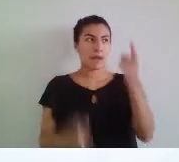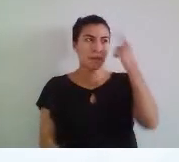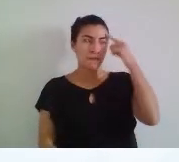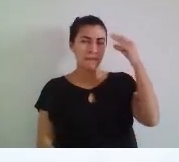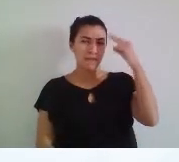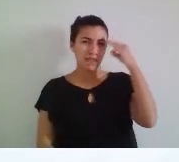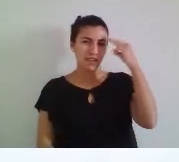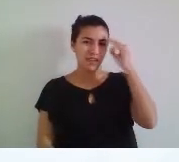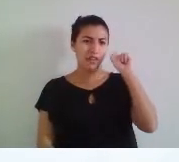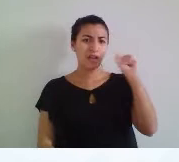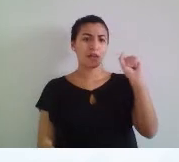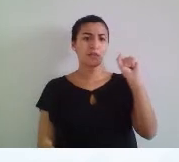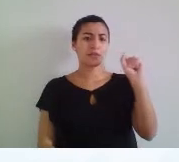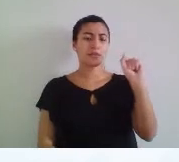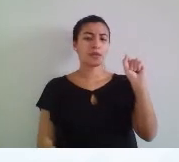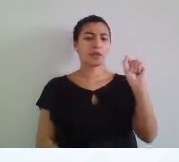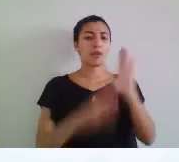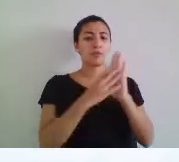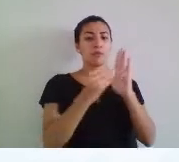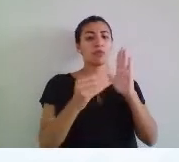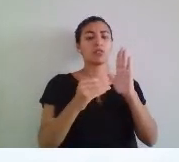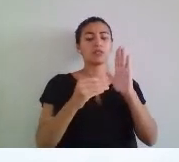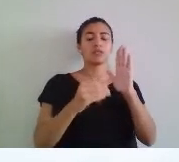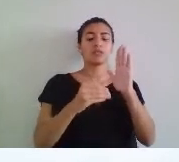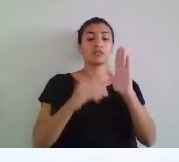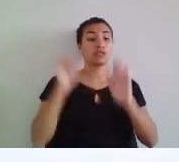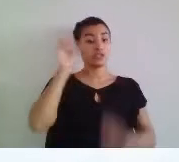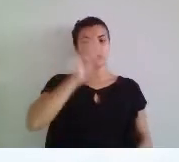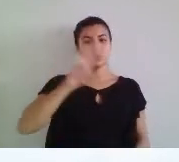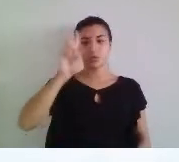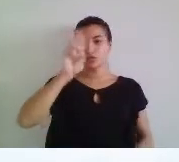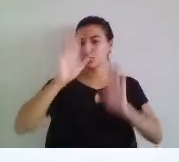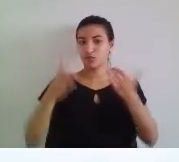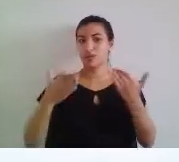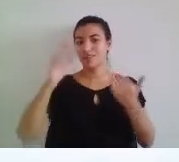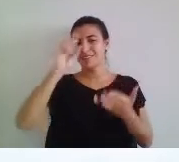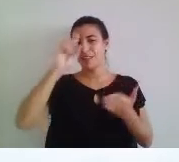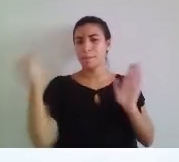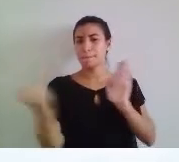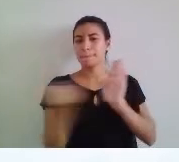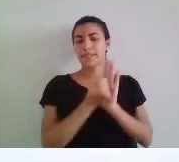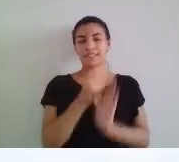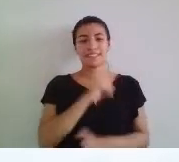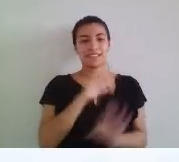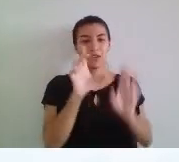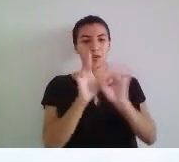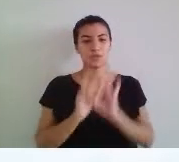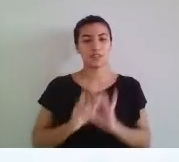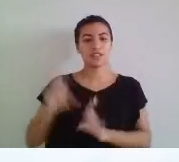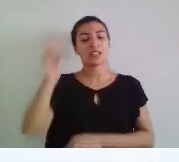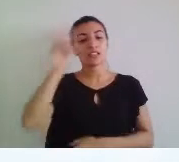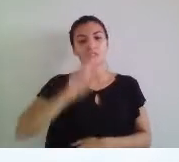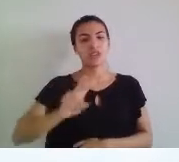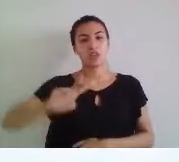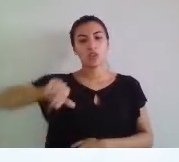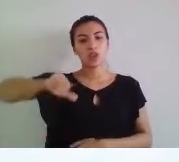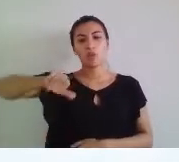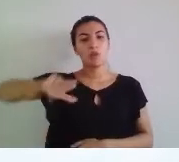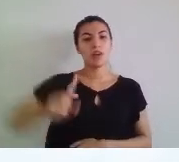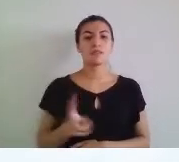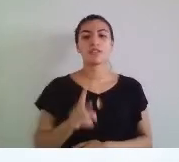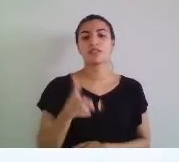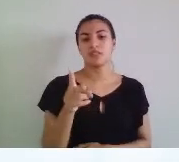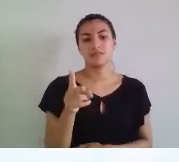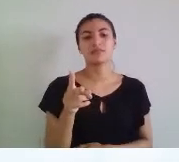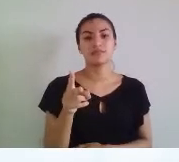que esse modelo produtivo capitalista, ele é histórico, ele é datado, ele existe num contexto histórico, ele não vai existir para sempre, como ele não existe desde